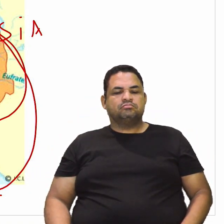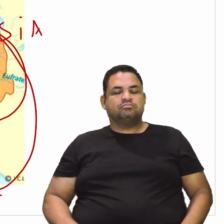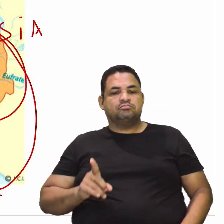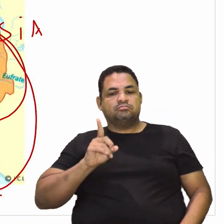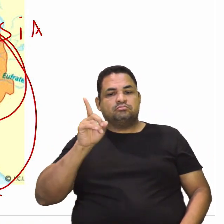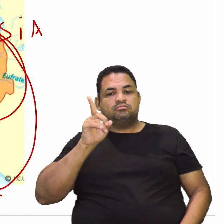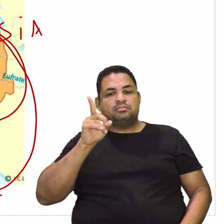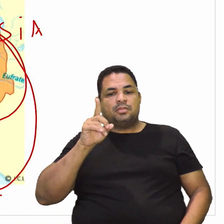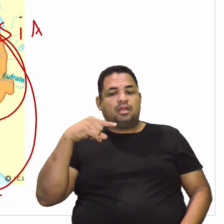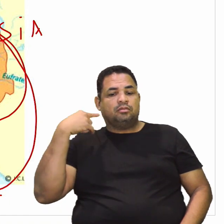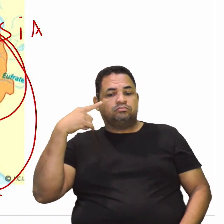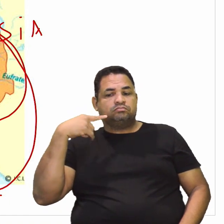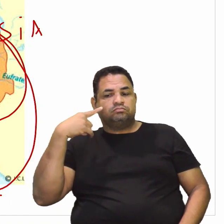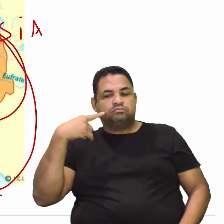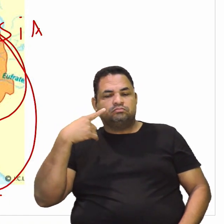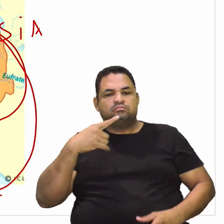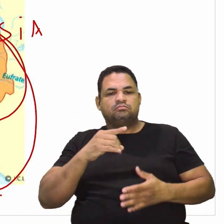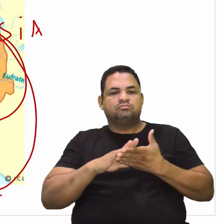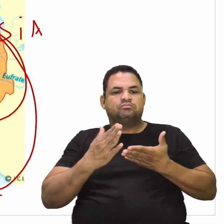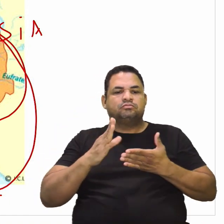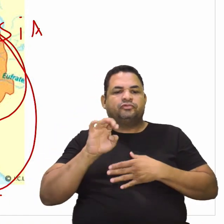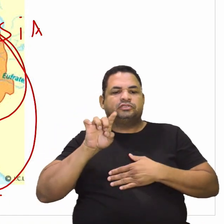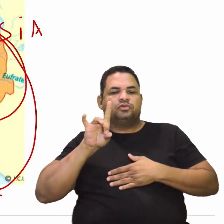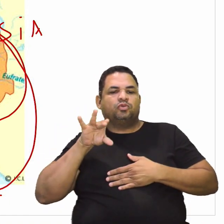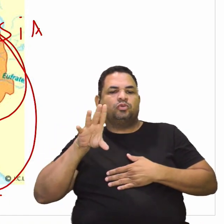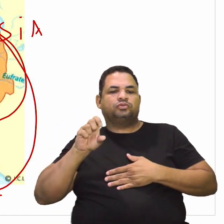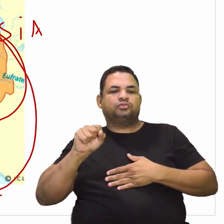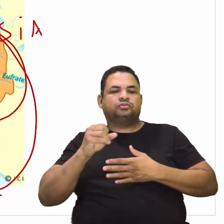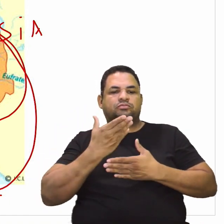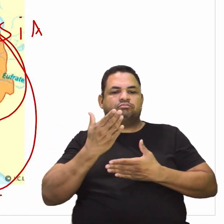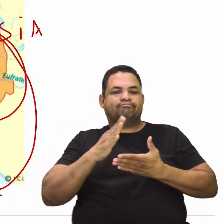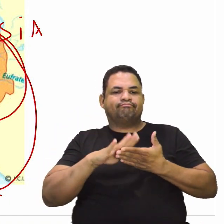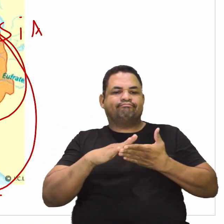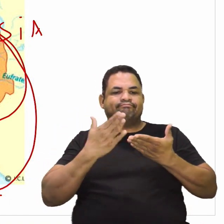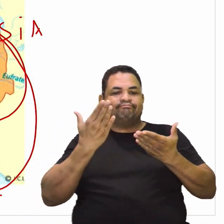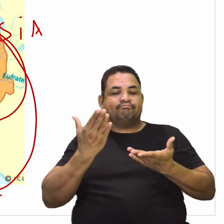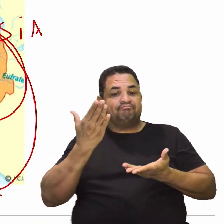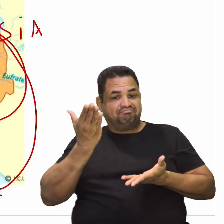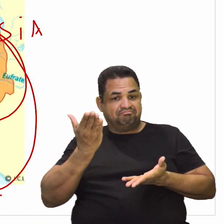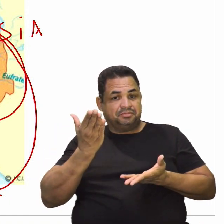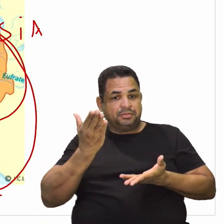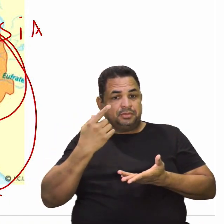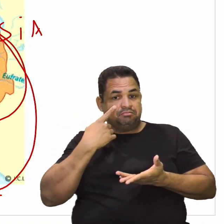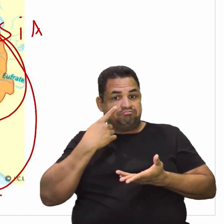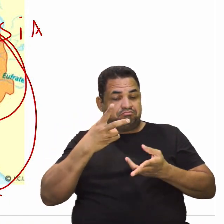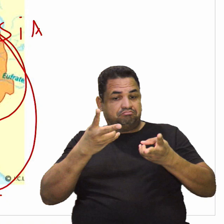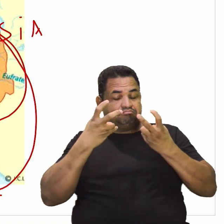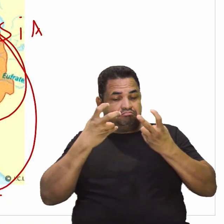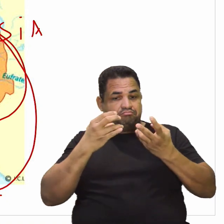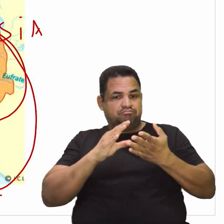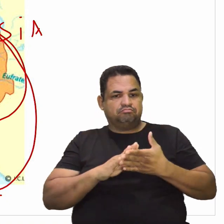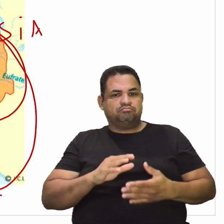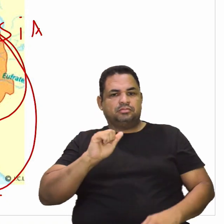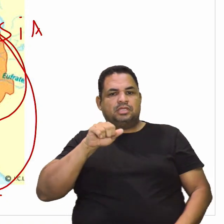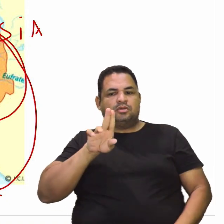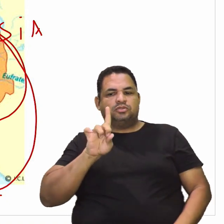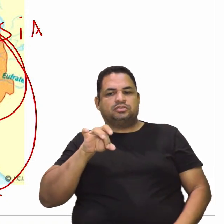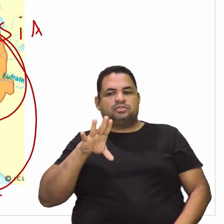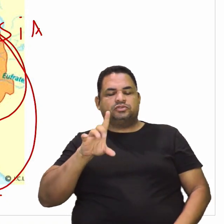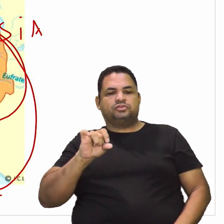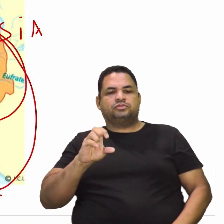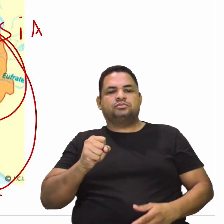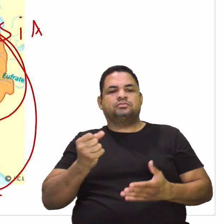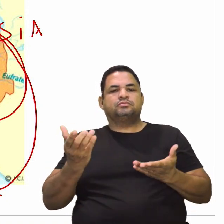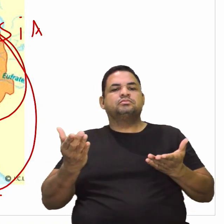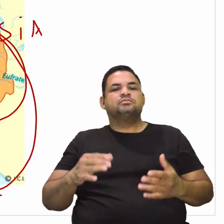na Espanha, só os visigodos. Pois é. Olha que descoberta legal que você fez. E os anglo-saxônicos